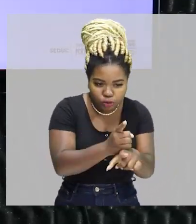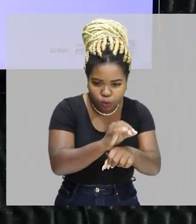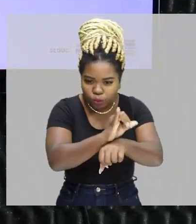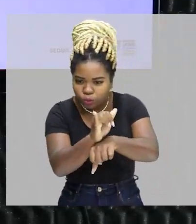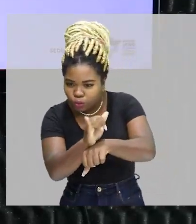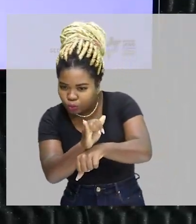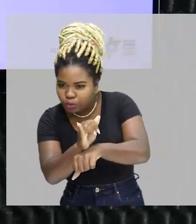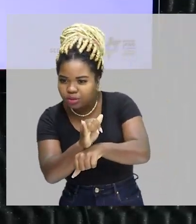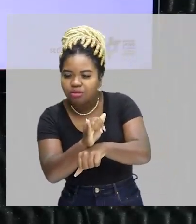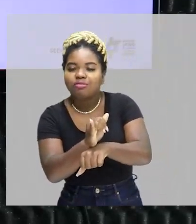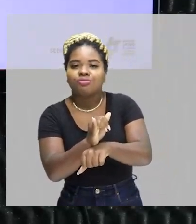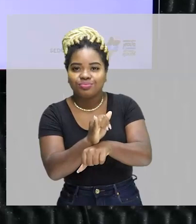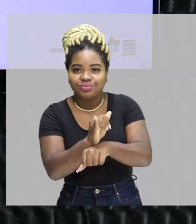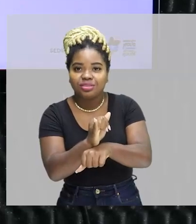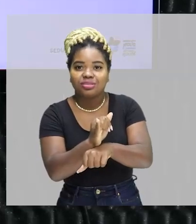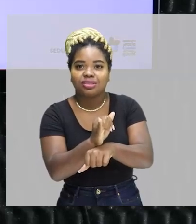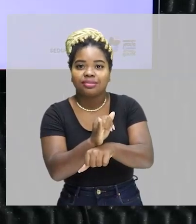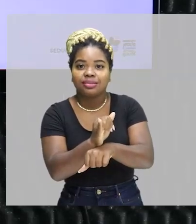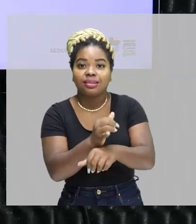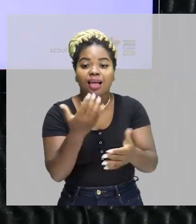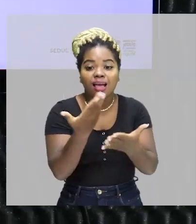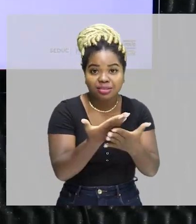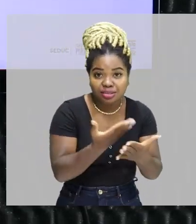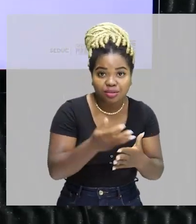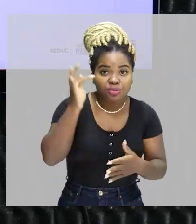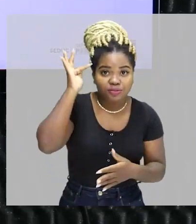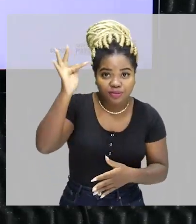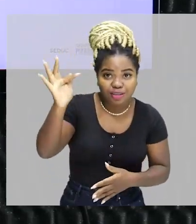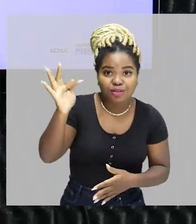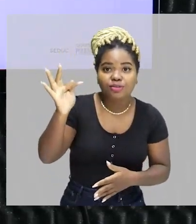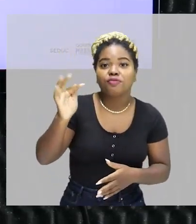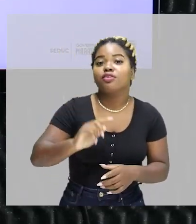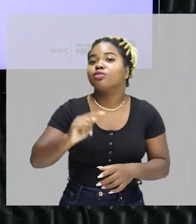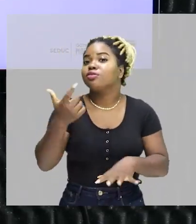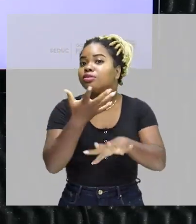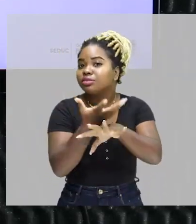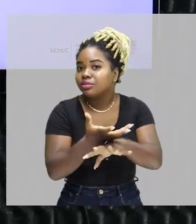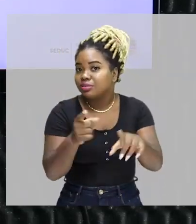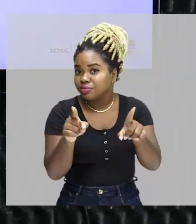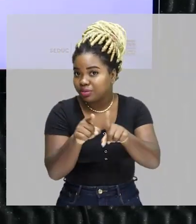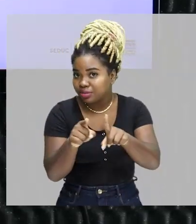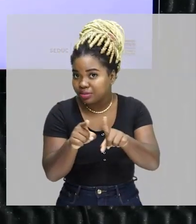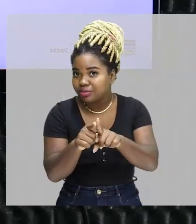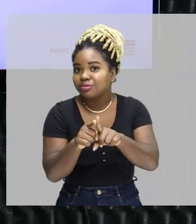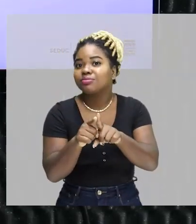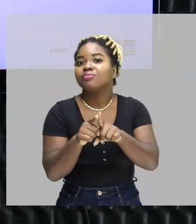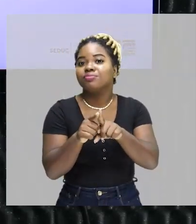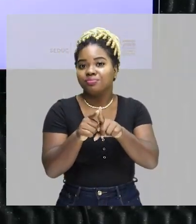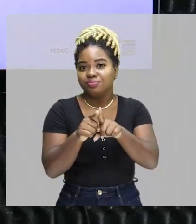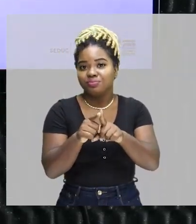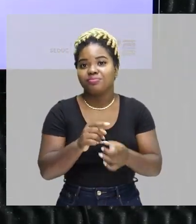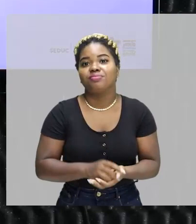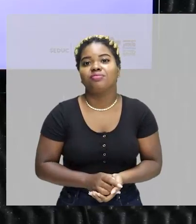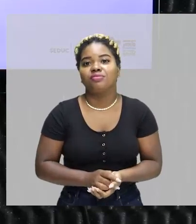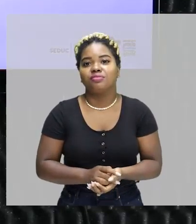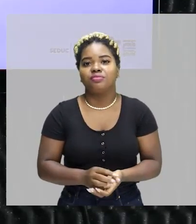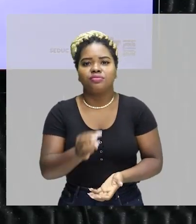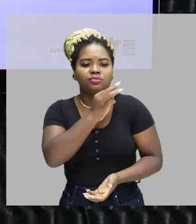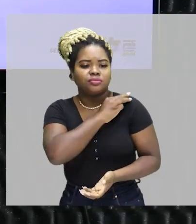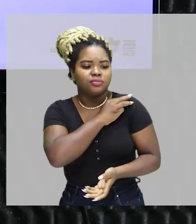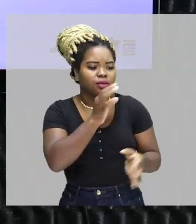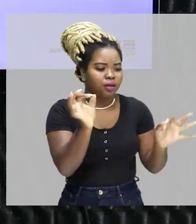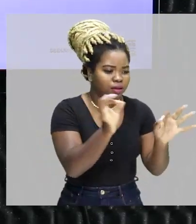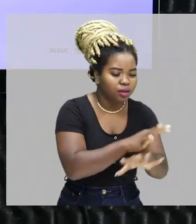ali qualquer área do conhecimento para ajudar você a alcançar seu objetivo, tirar o ensino médio, terminar com a sua